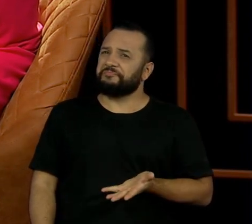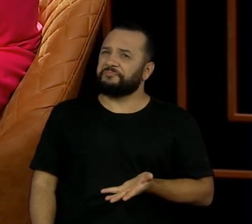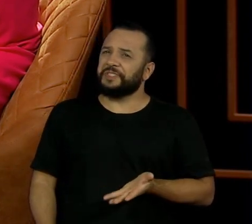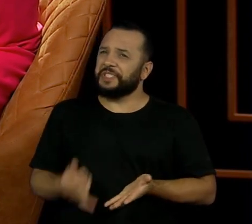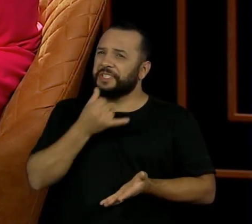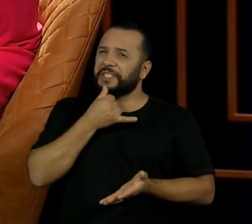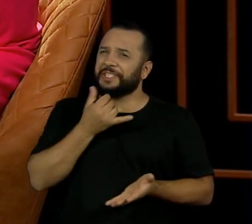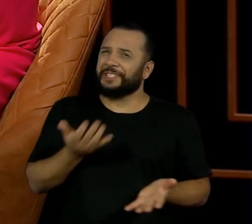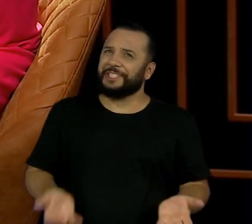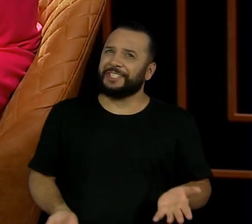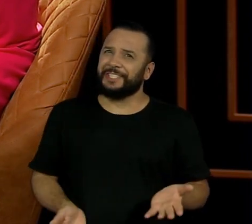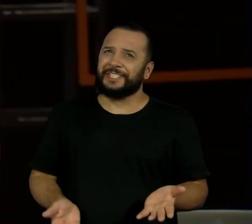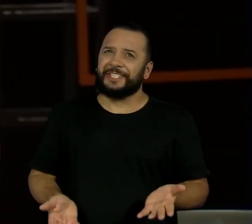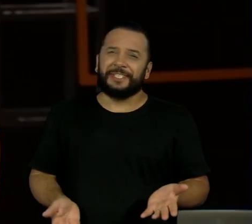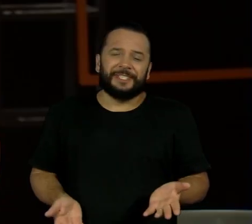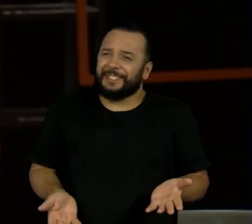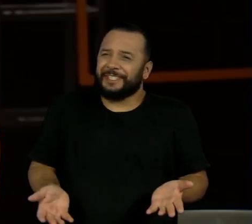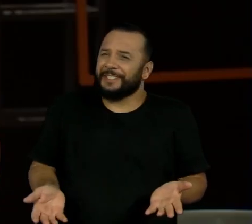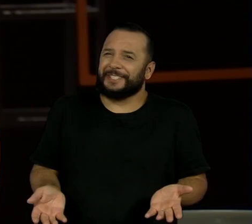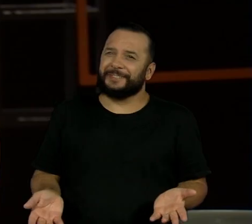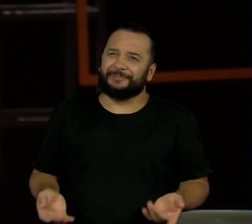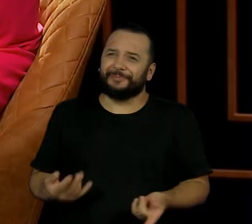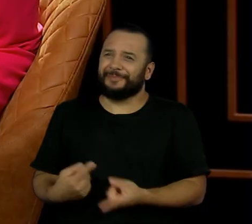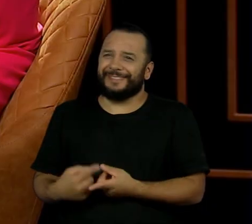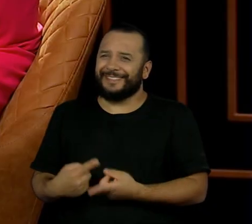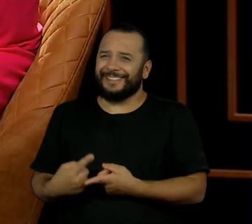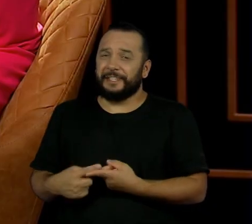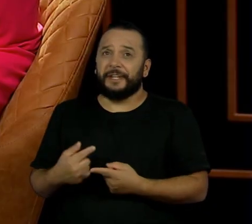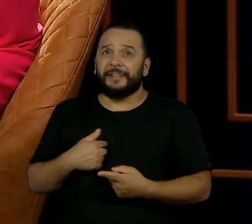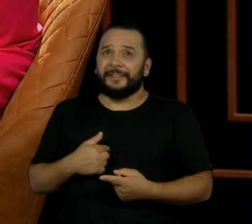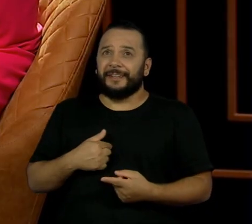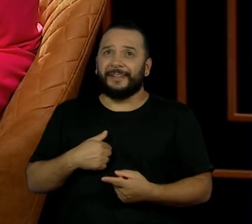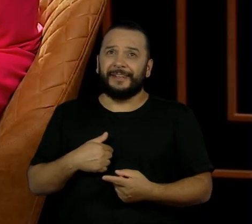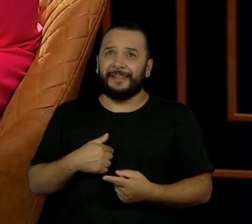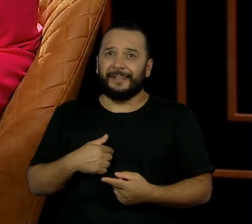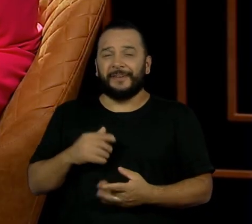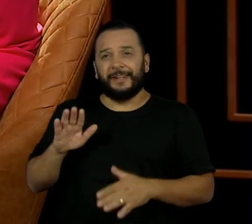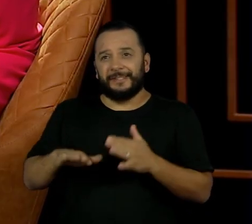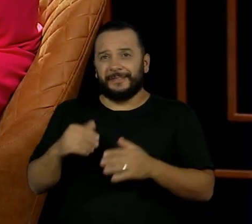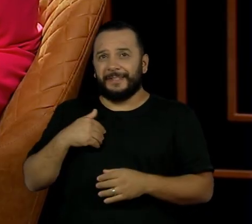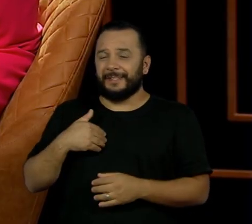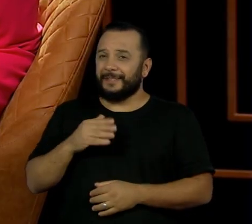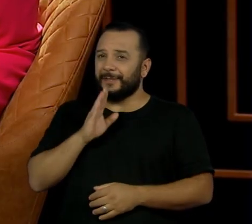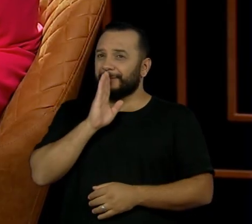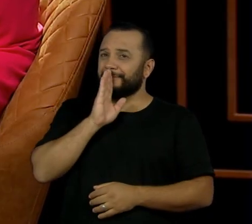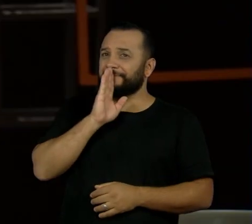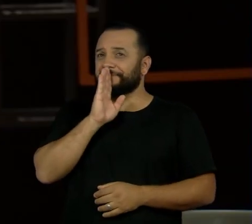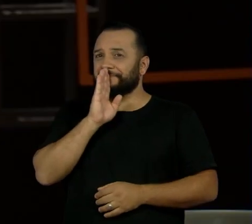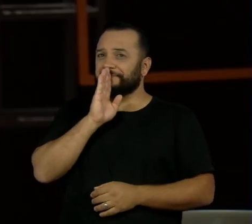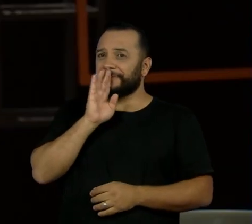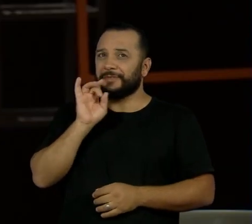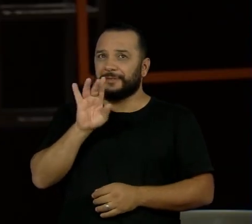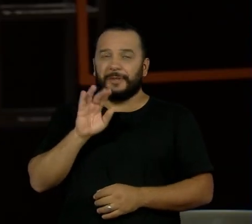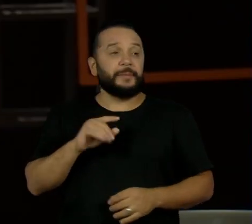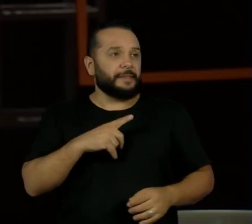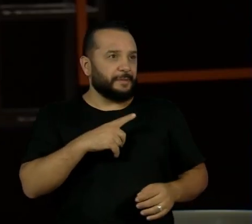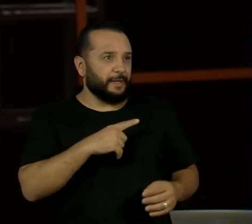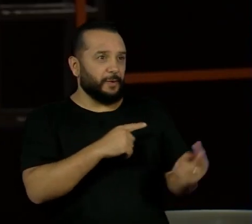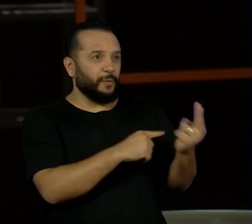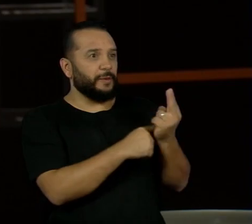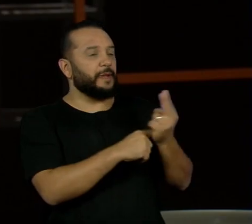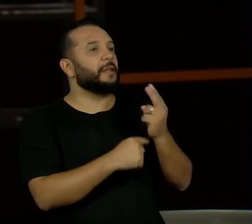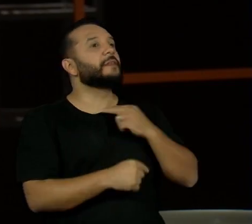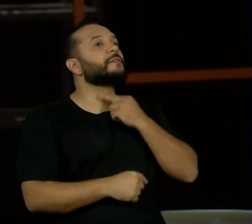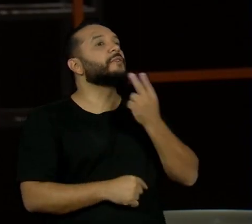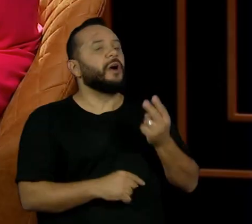Eu queria ter uma, assim, falar. Eu fico horas sem falar, Mas, por exemplo, cuidados com a voz, você tem